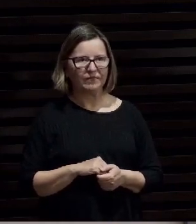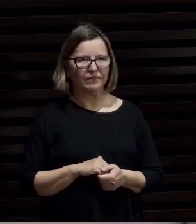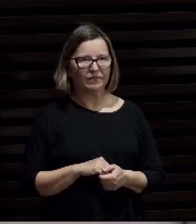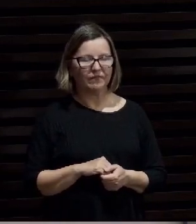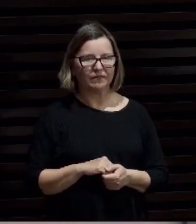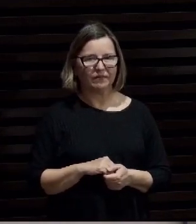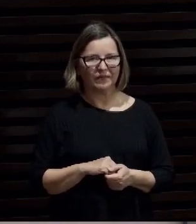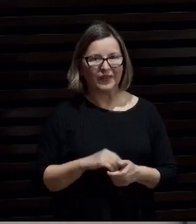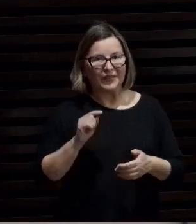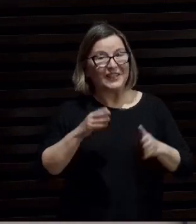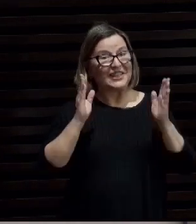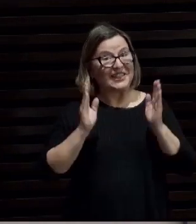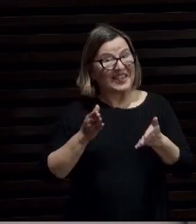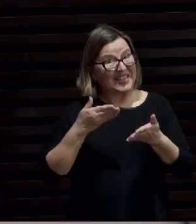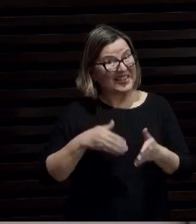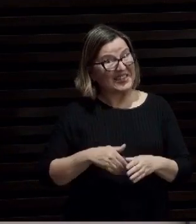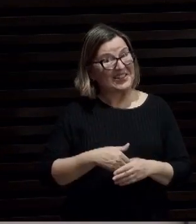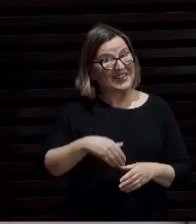Você já nasceu de novo?